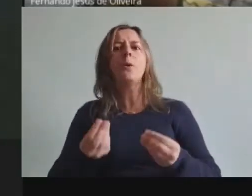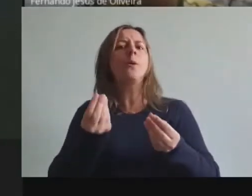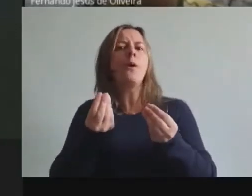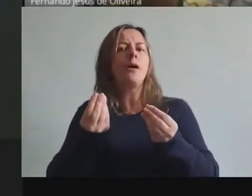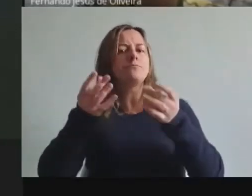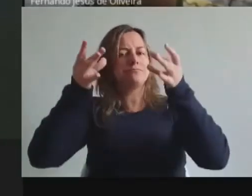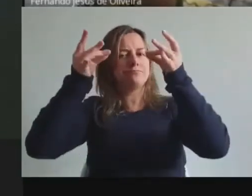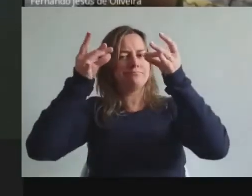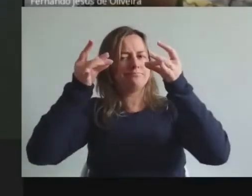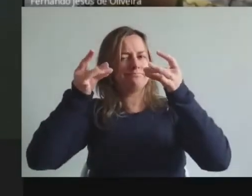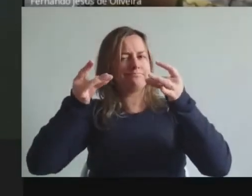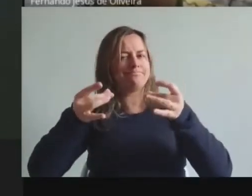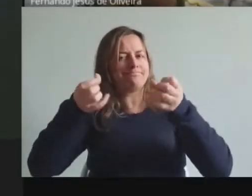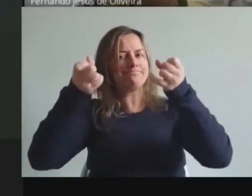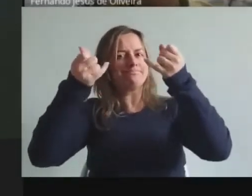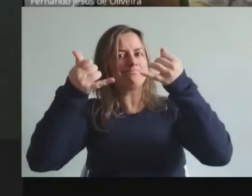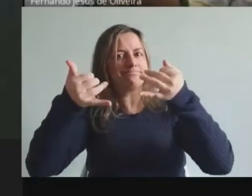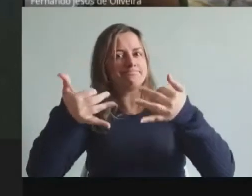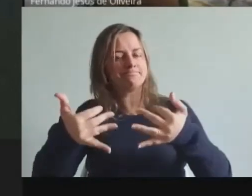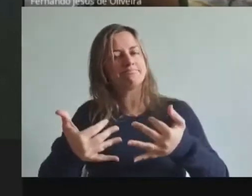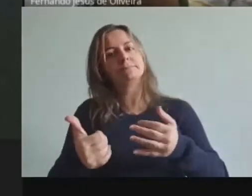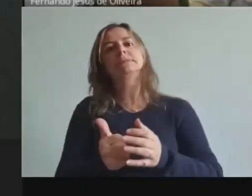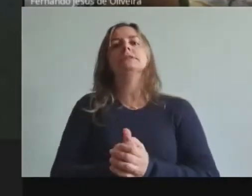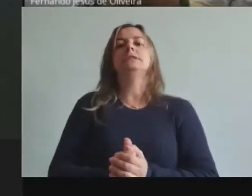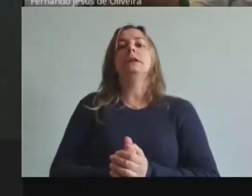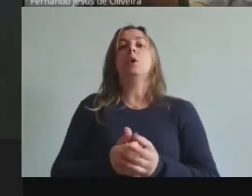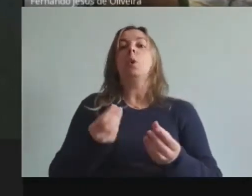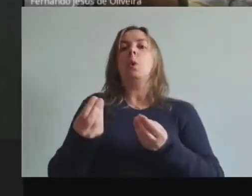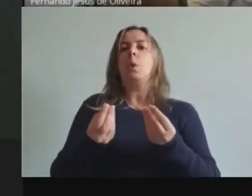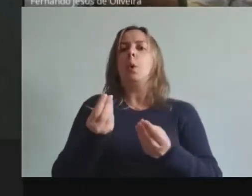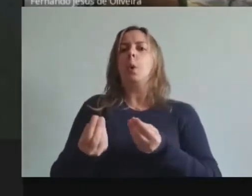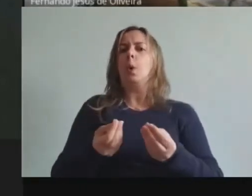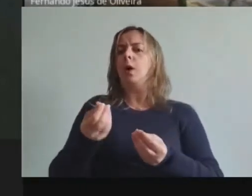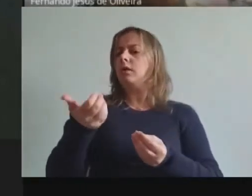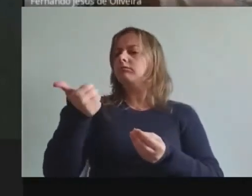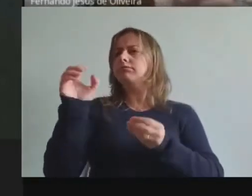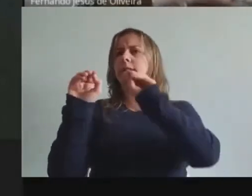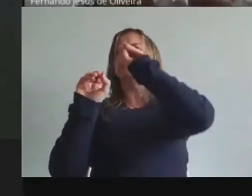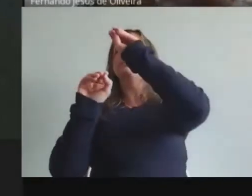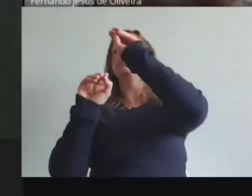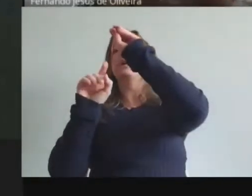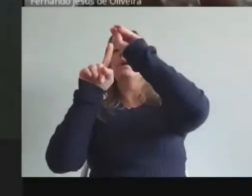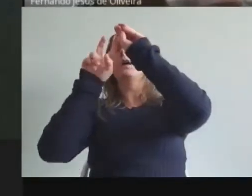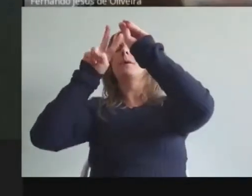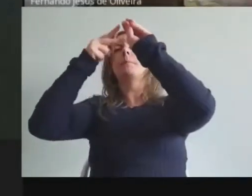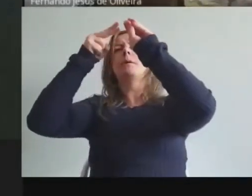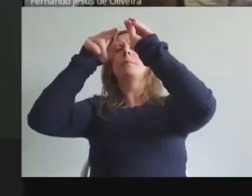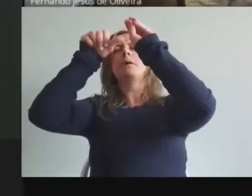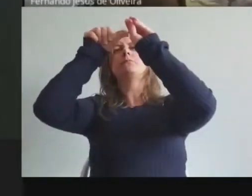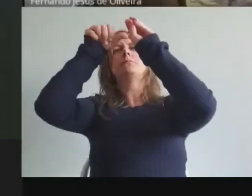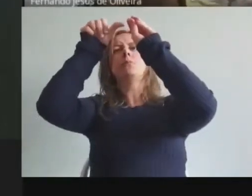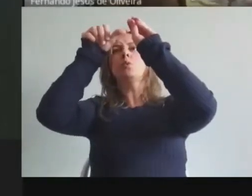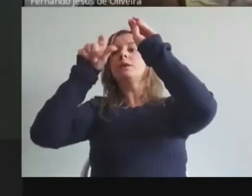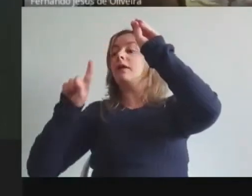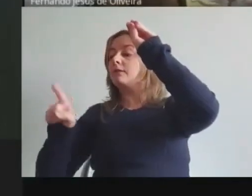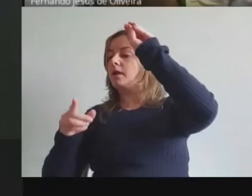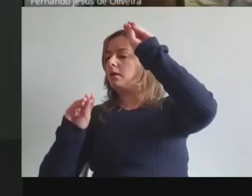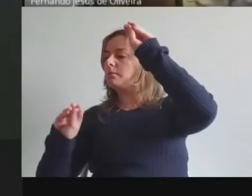né? Como é que a potência muda andando com a vírgula?